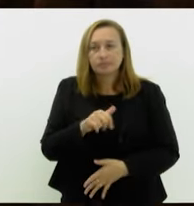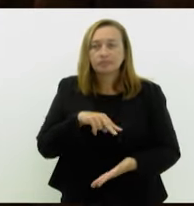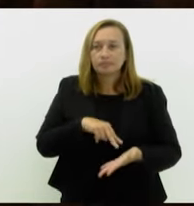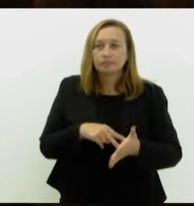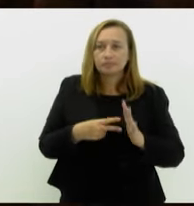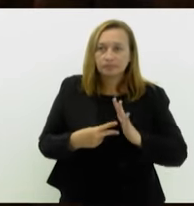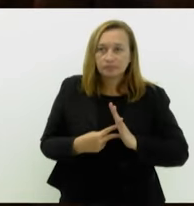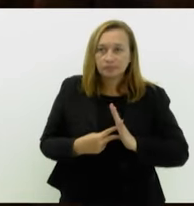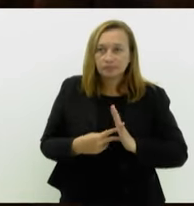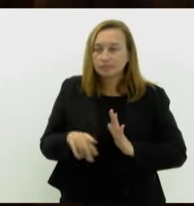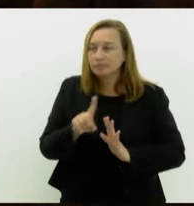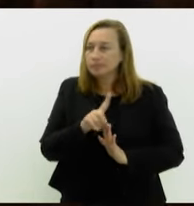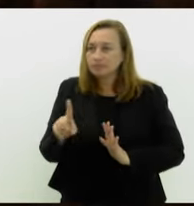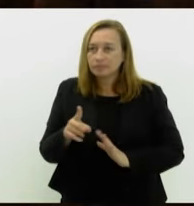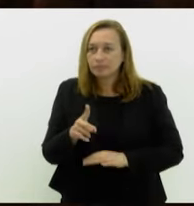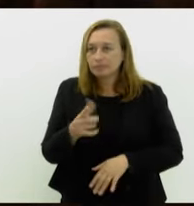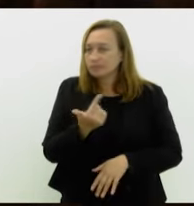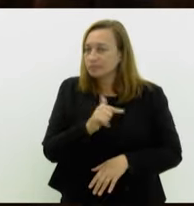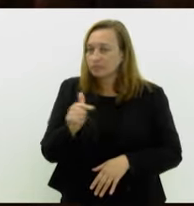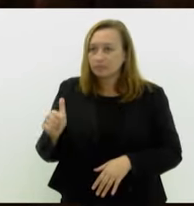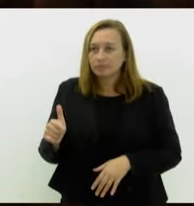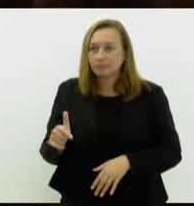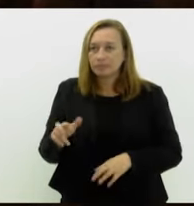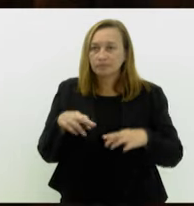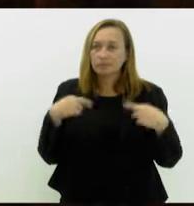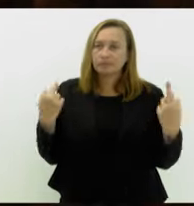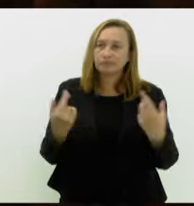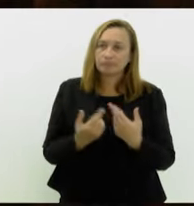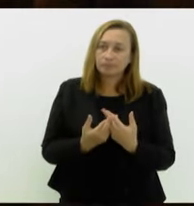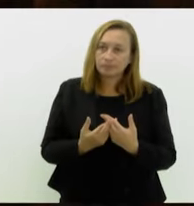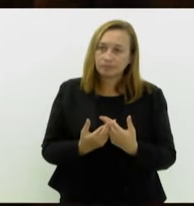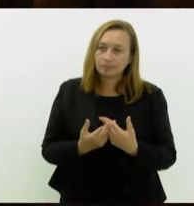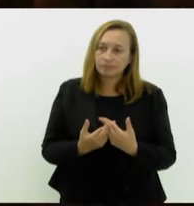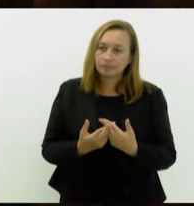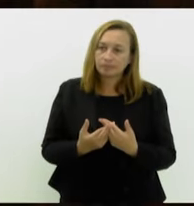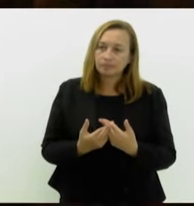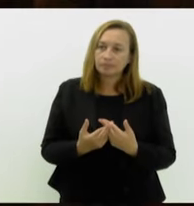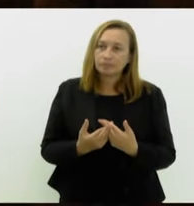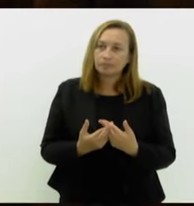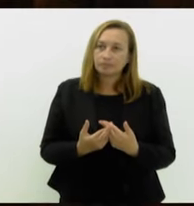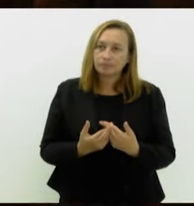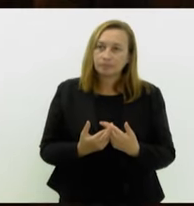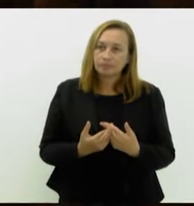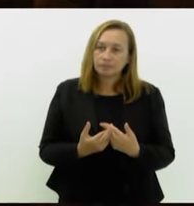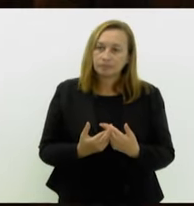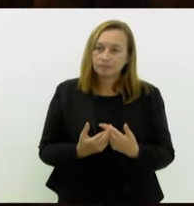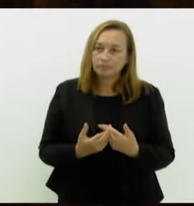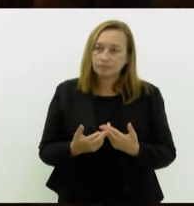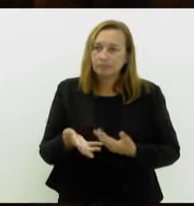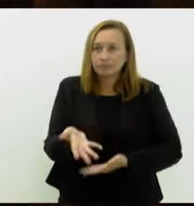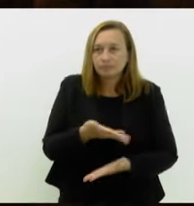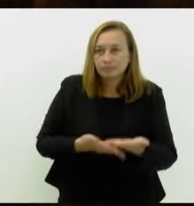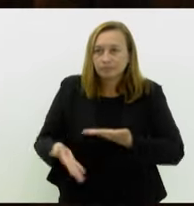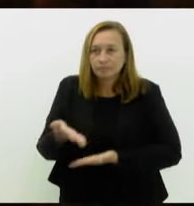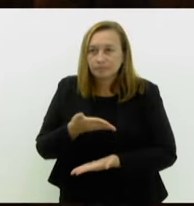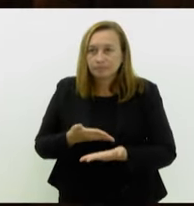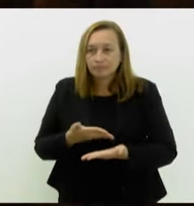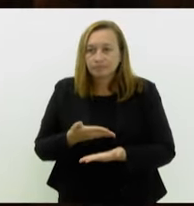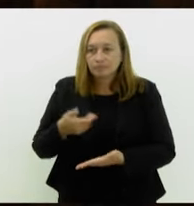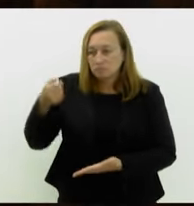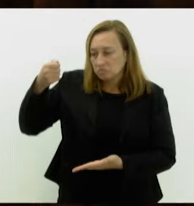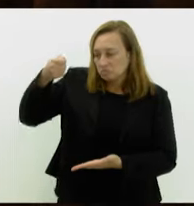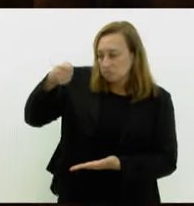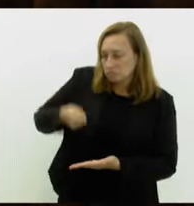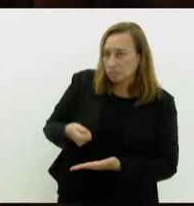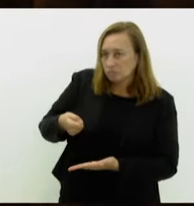dizer que se não houver a reunião desses elementos que é a conjugação dos deveres